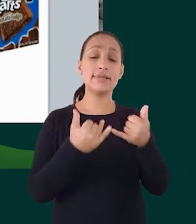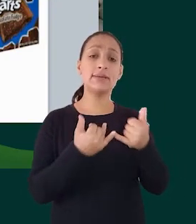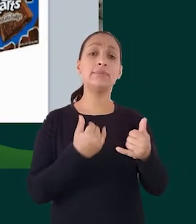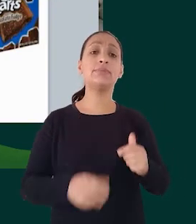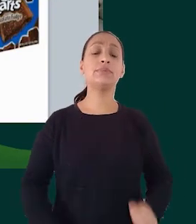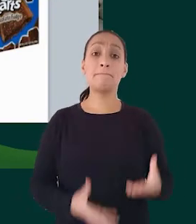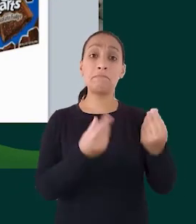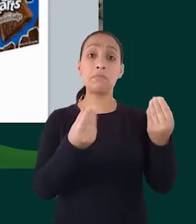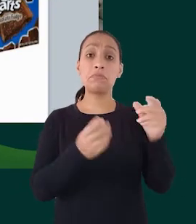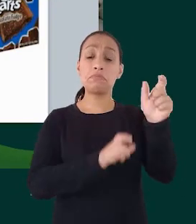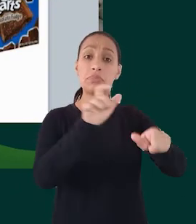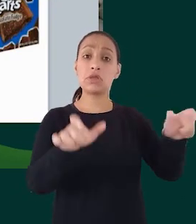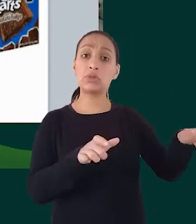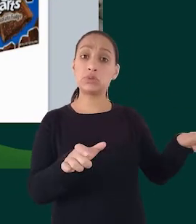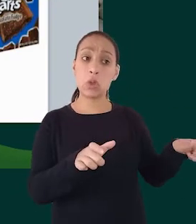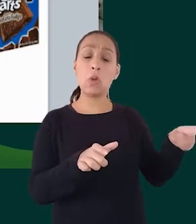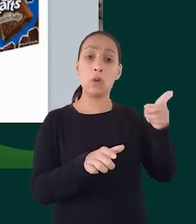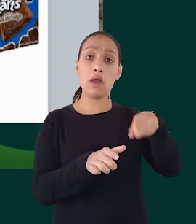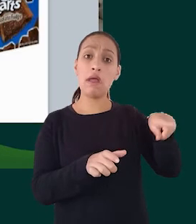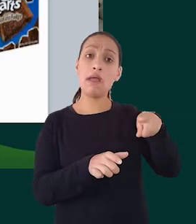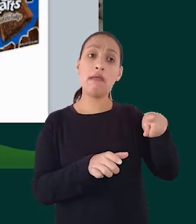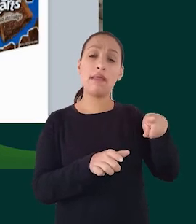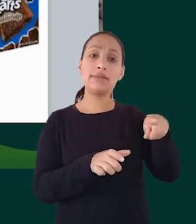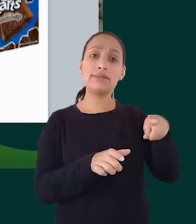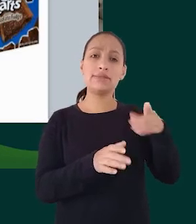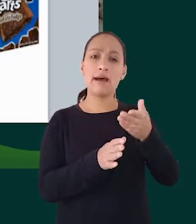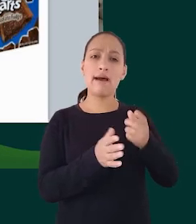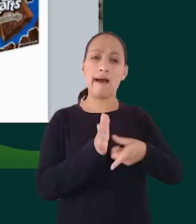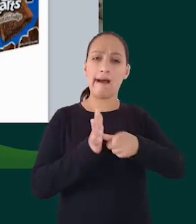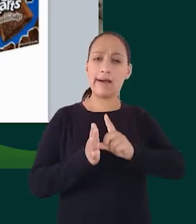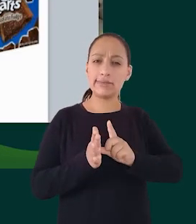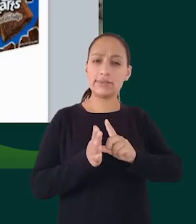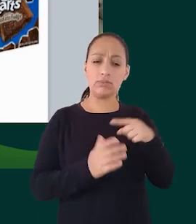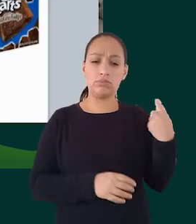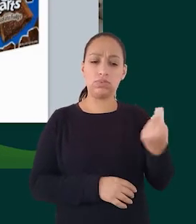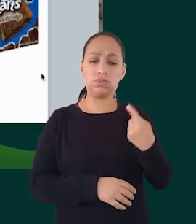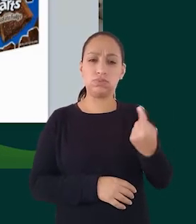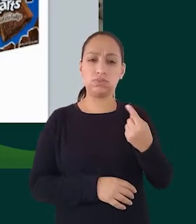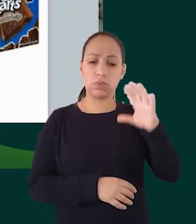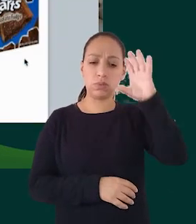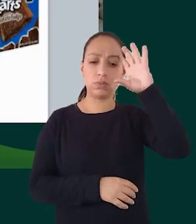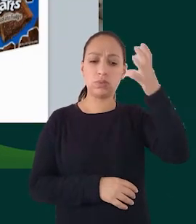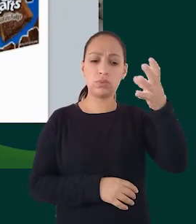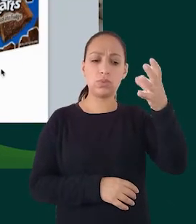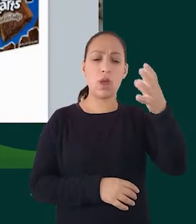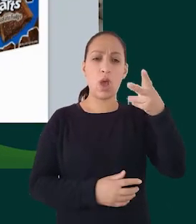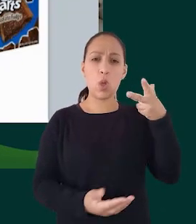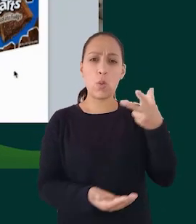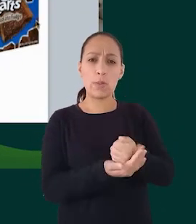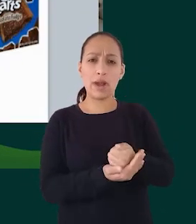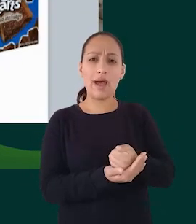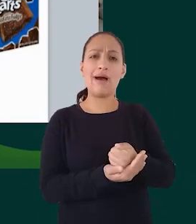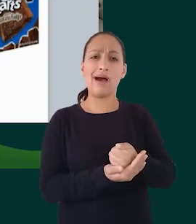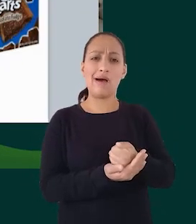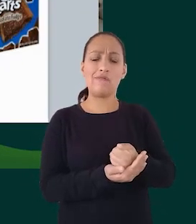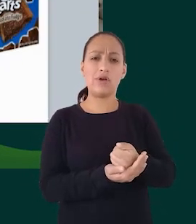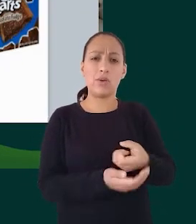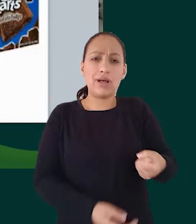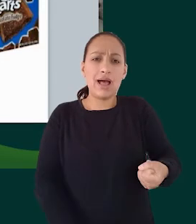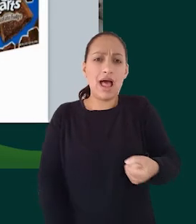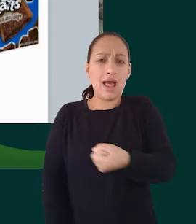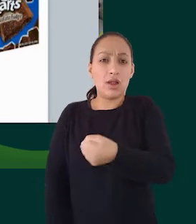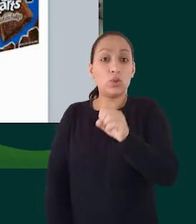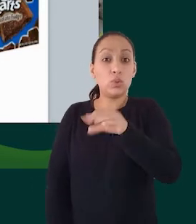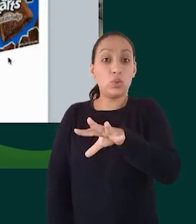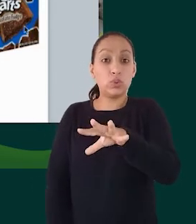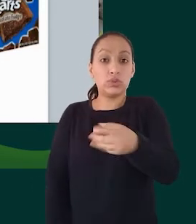pouco antes do furacão aparecer, acabava comprando muita lanterna e este produto aqui, ó, que é um produto